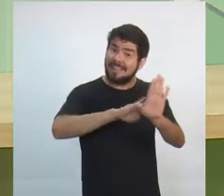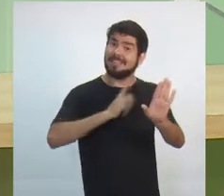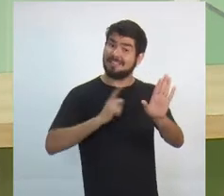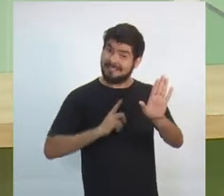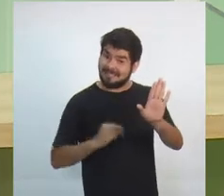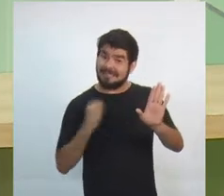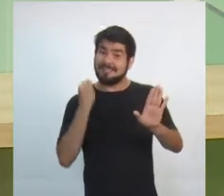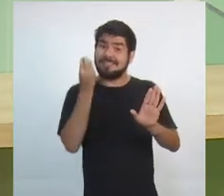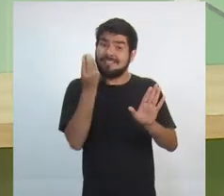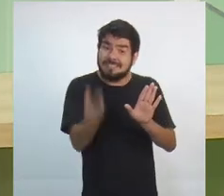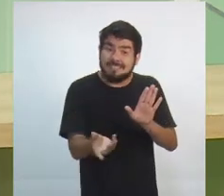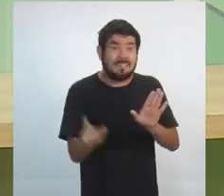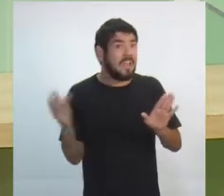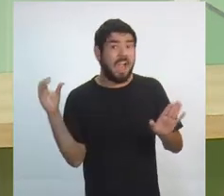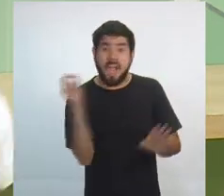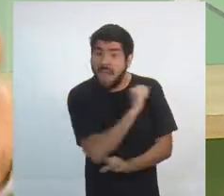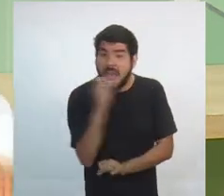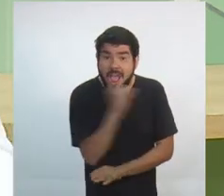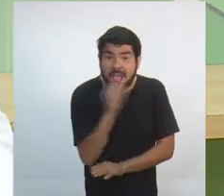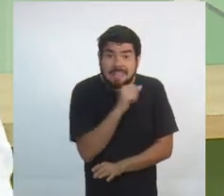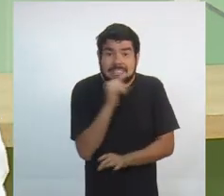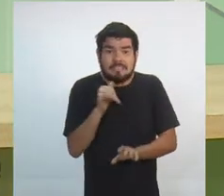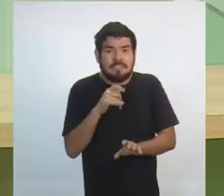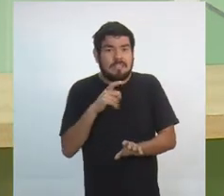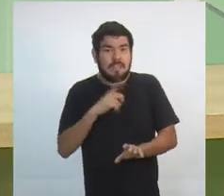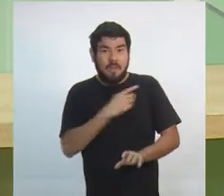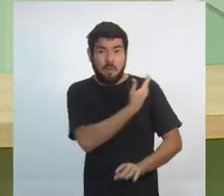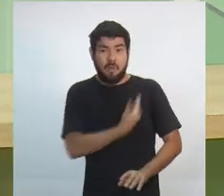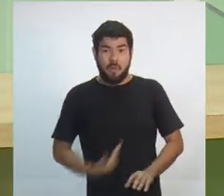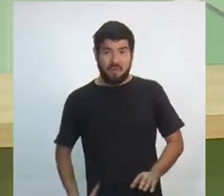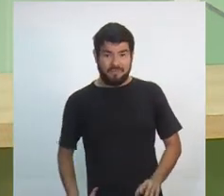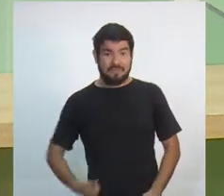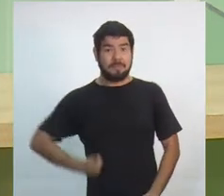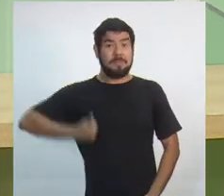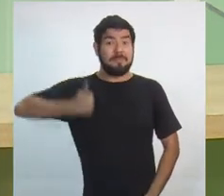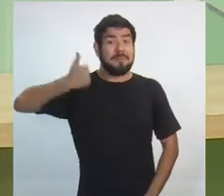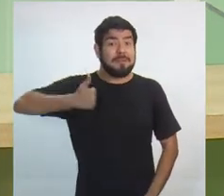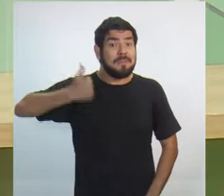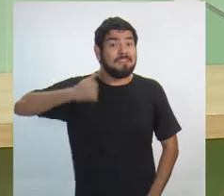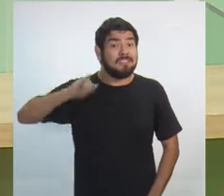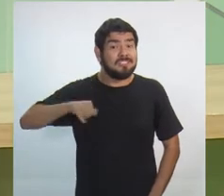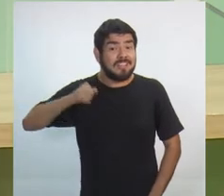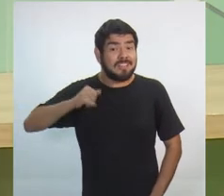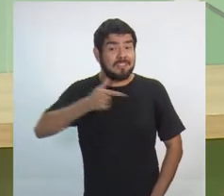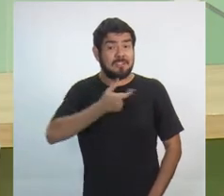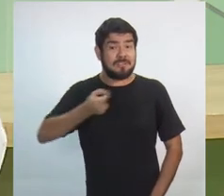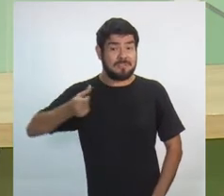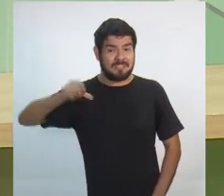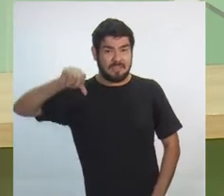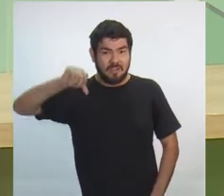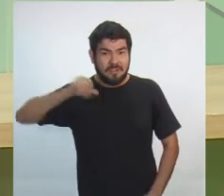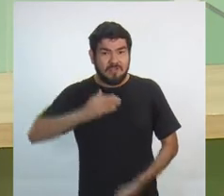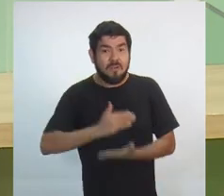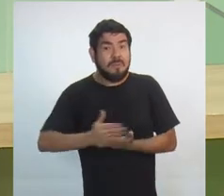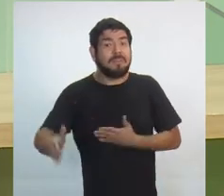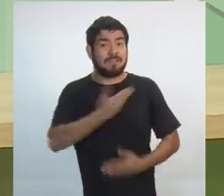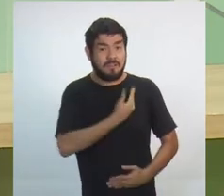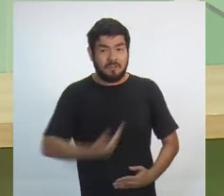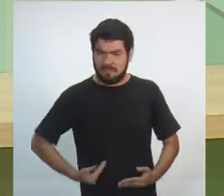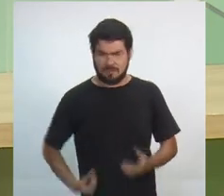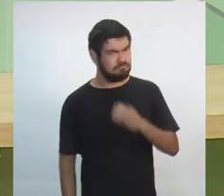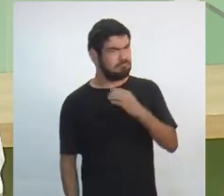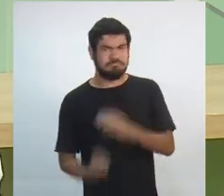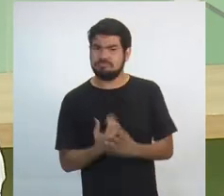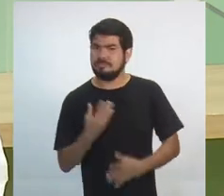que imediatamente, após assumirmos o governo, no dia 1º de janeiro de 2019, que nós estaremos